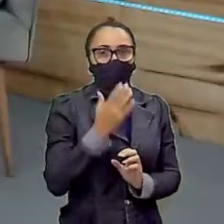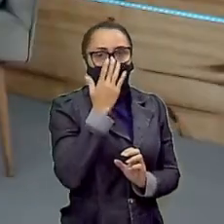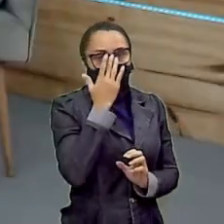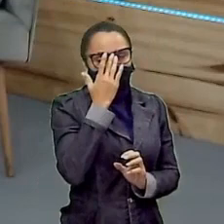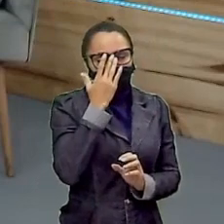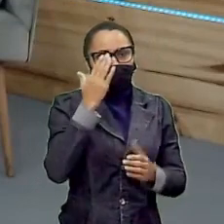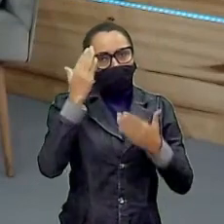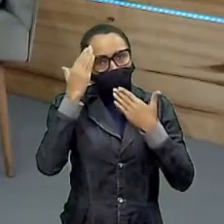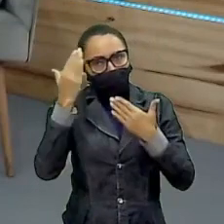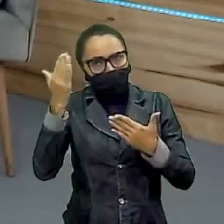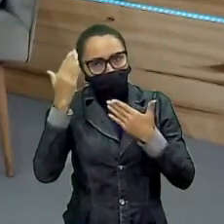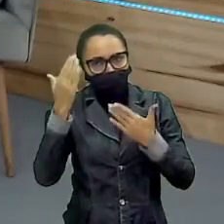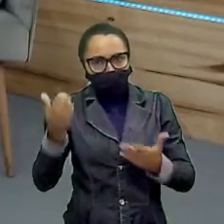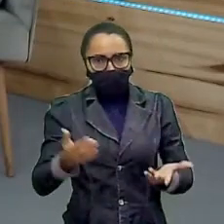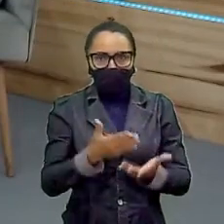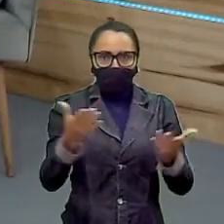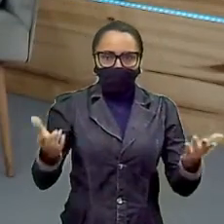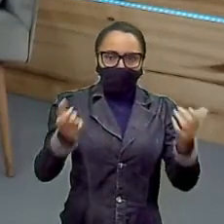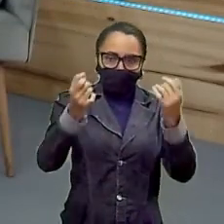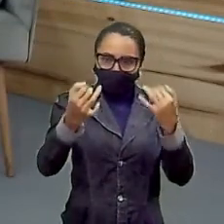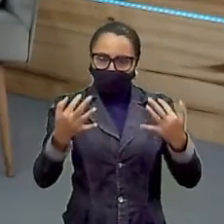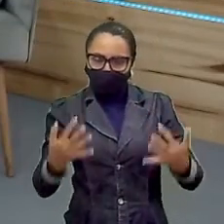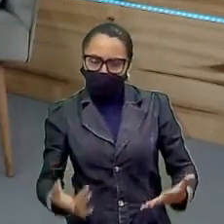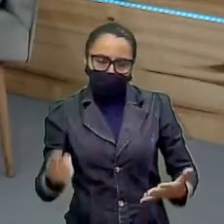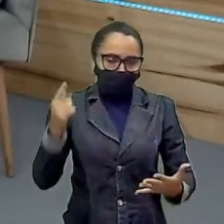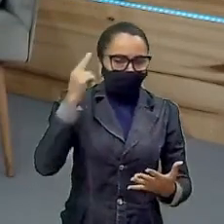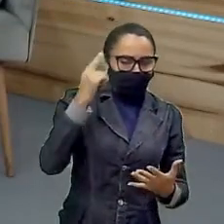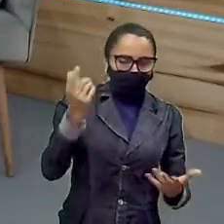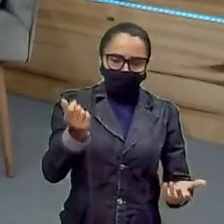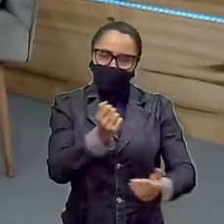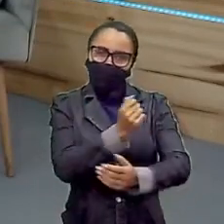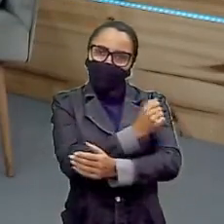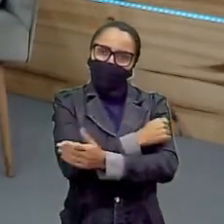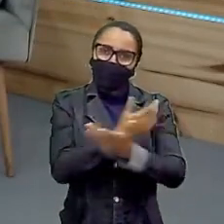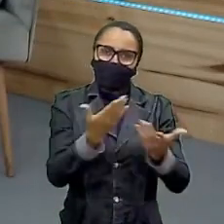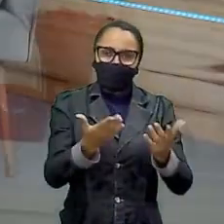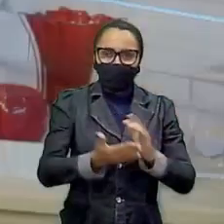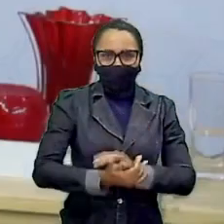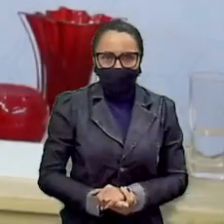Muito obrigada, Jéssica, por esclarecer as dúvidas dos nossos estudantes.